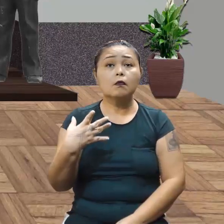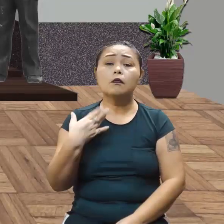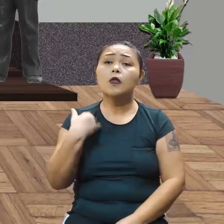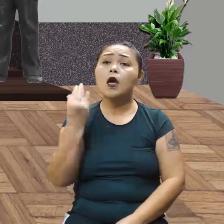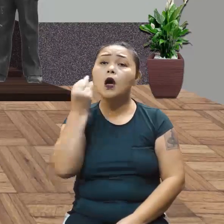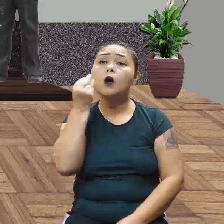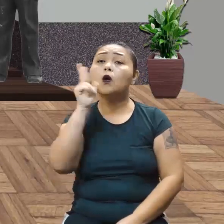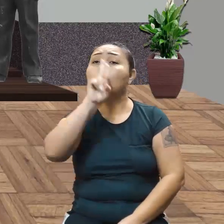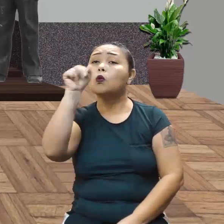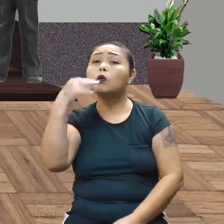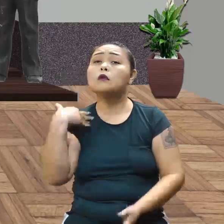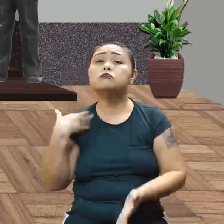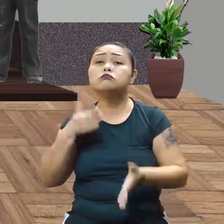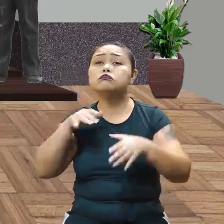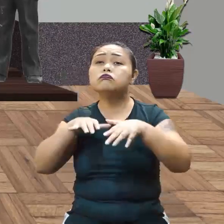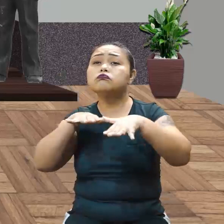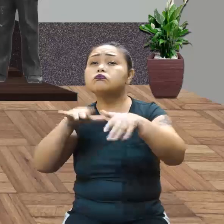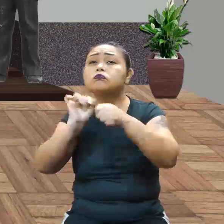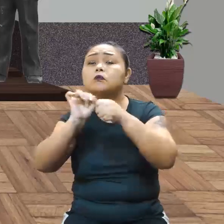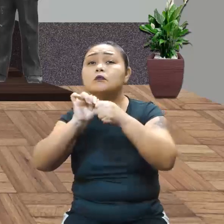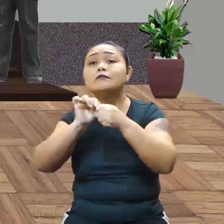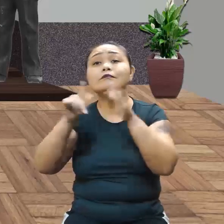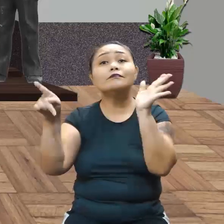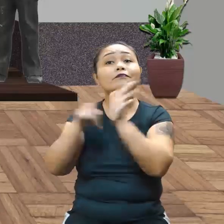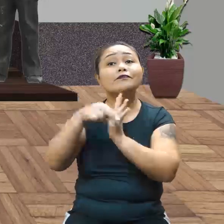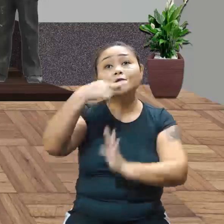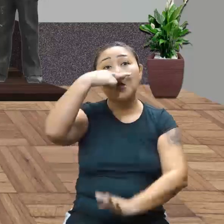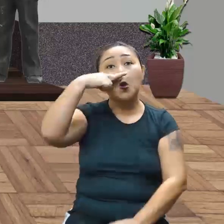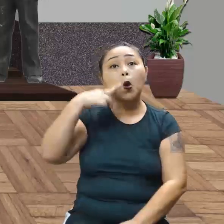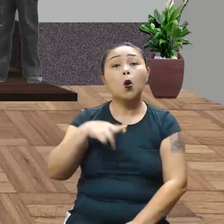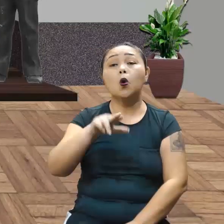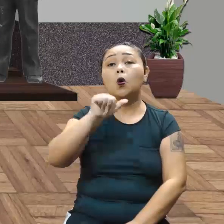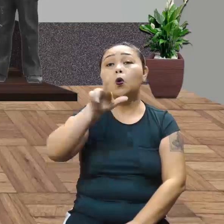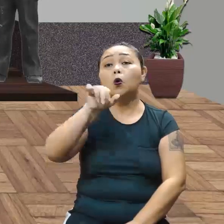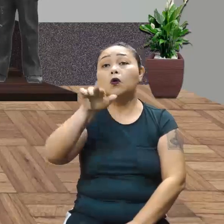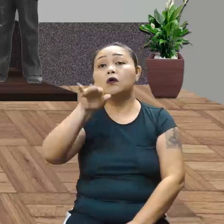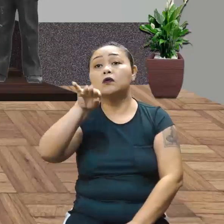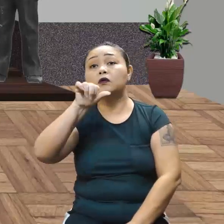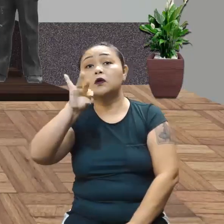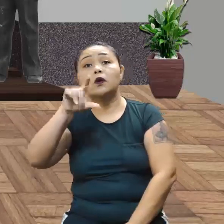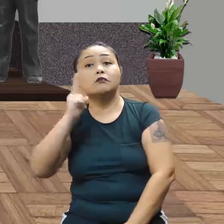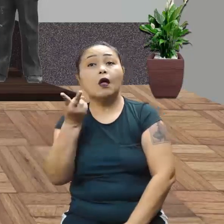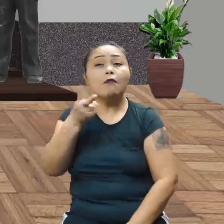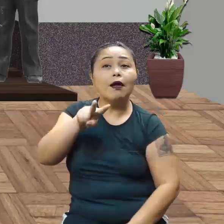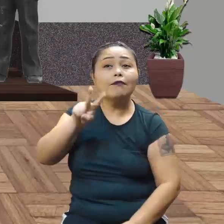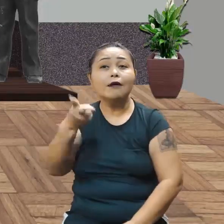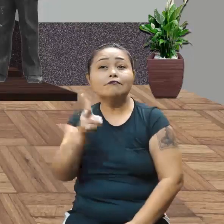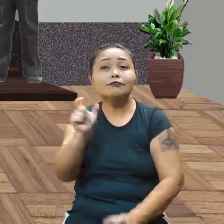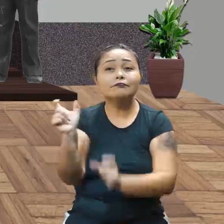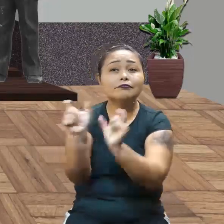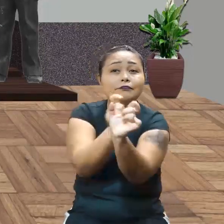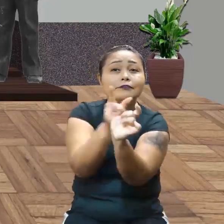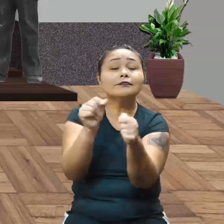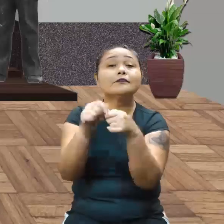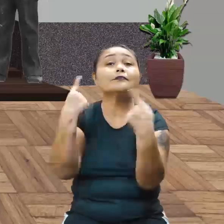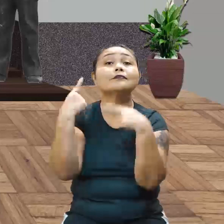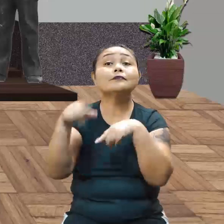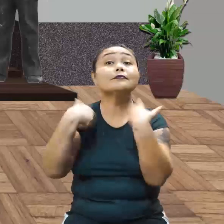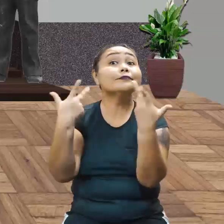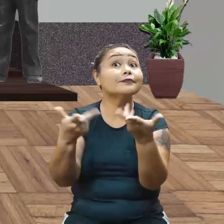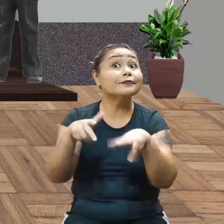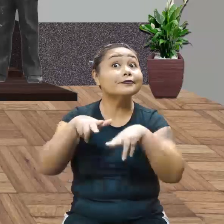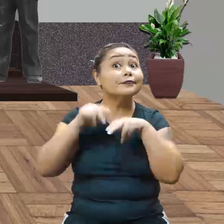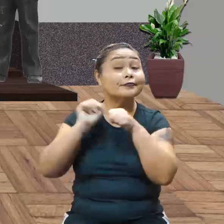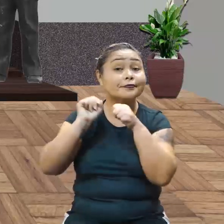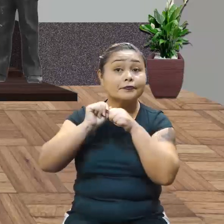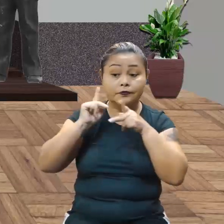Sabe como foi chamada essa expedição? Expedição Rondon-Roosevelt. Ou Roosevelt-Rondon, alguns chamam. Mas é por isso que